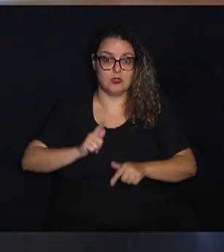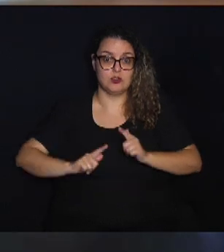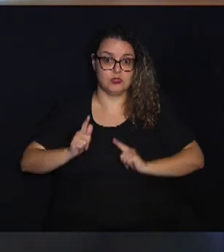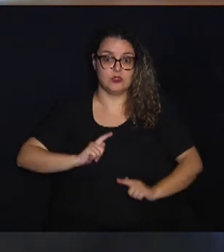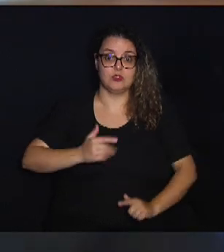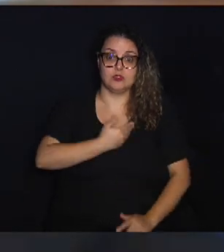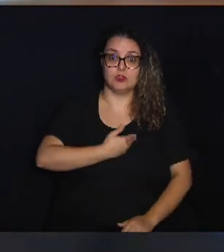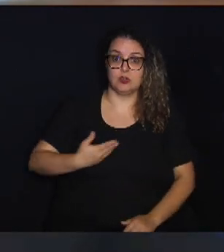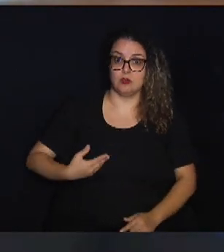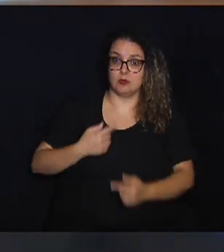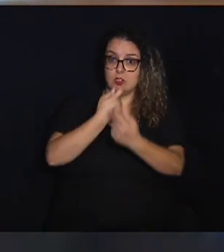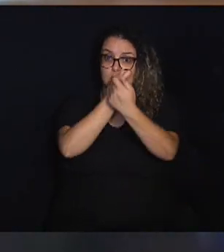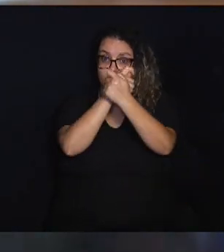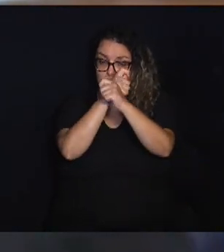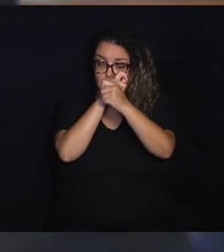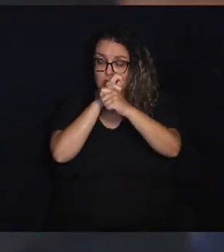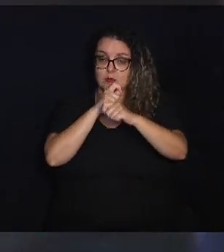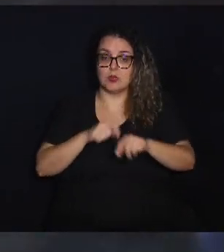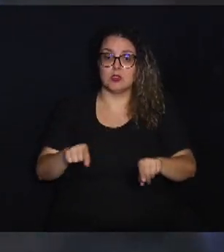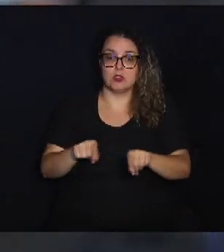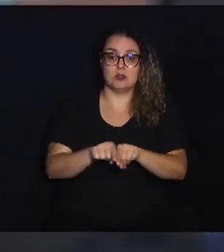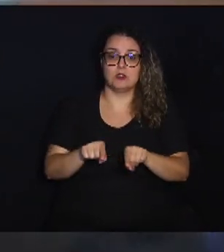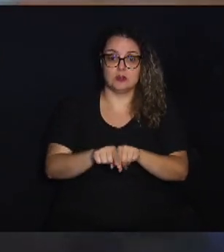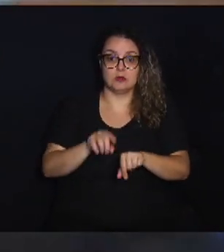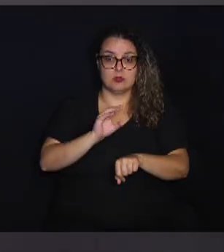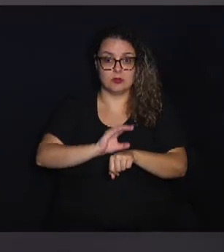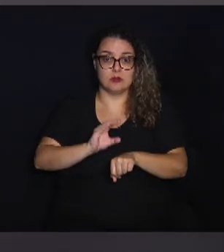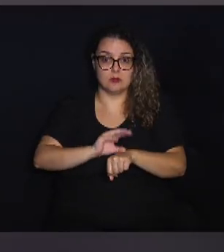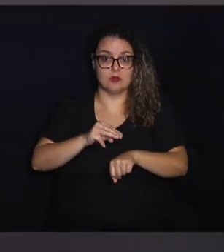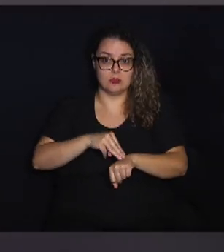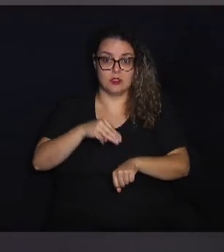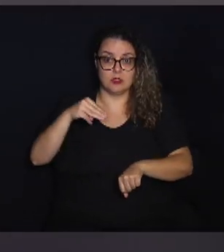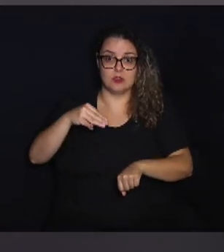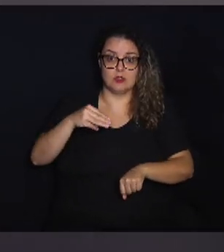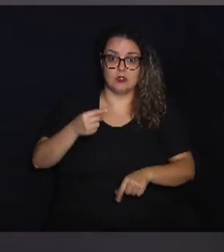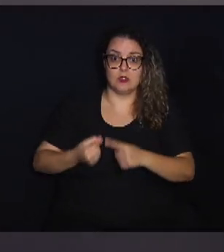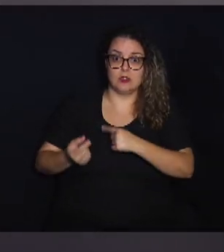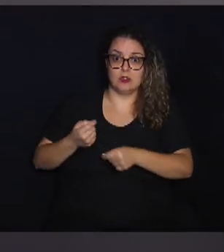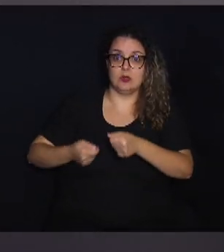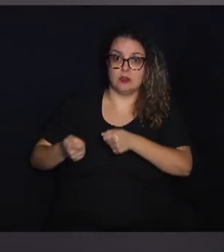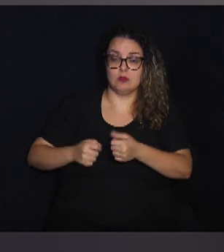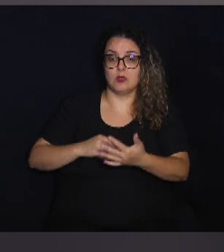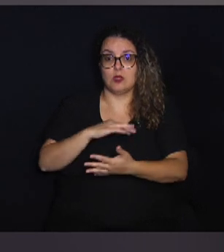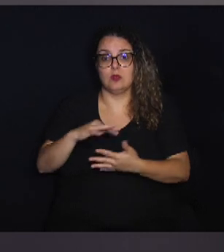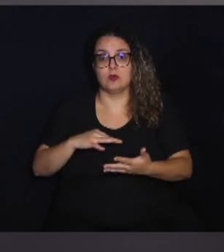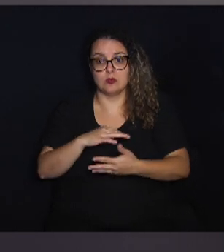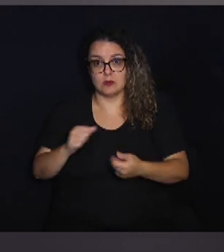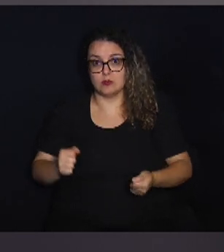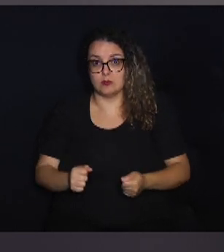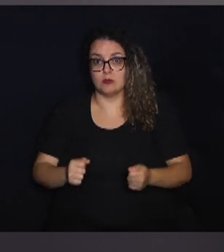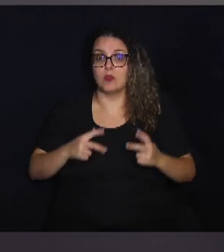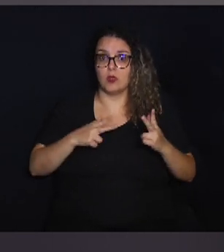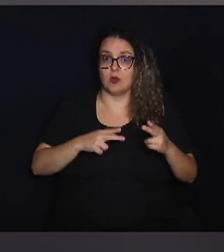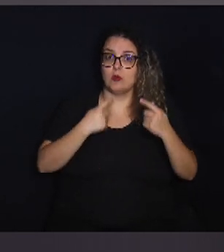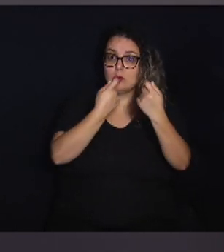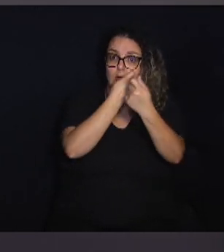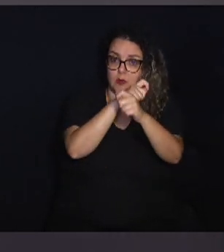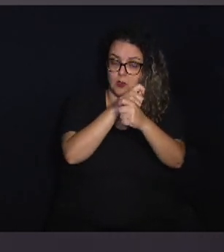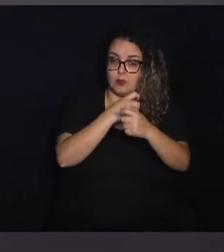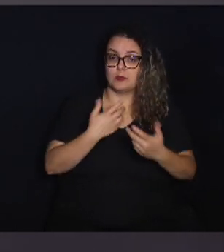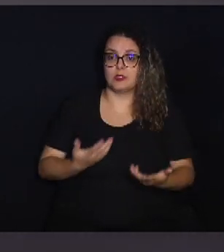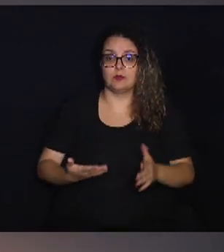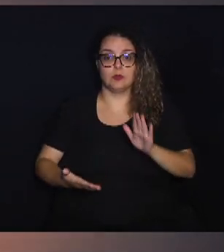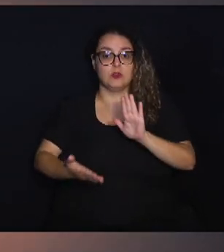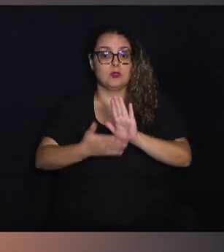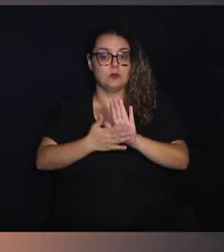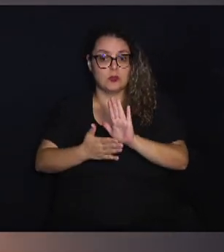pública pela PUC Campinas e está cursando mestrado em economia sustentável na mesma instituição. As